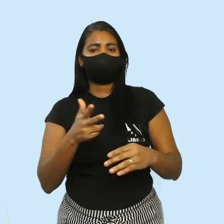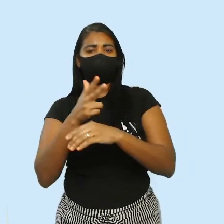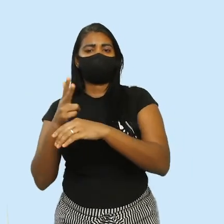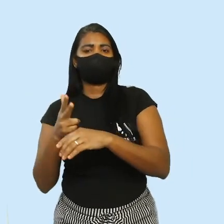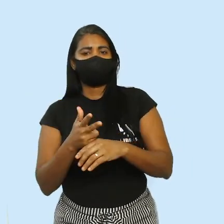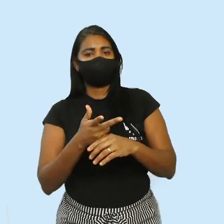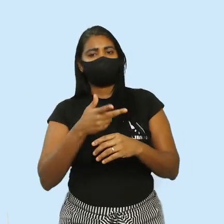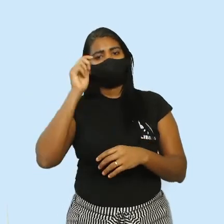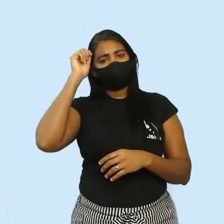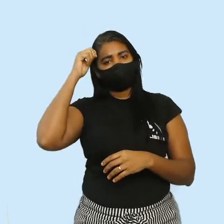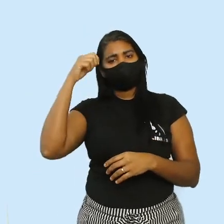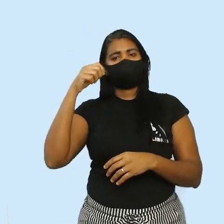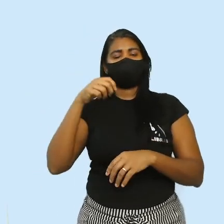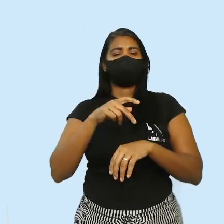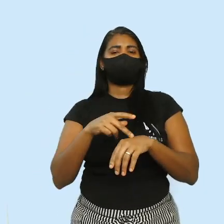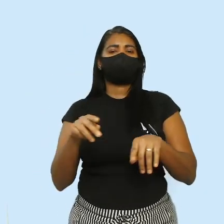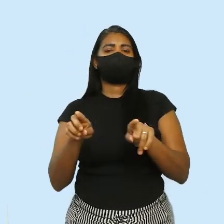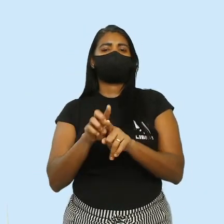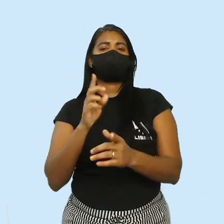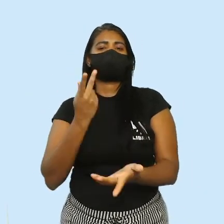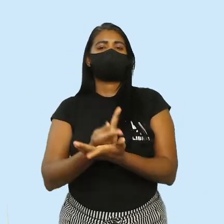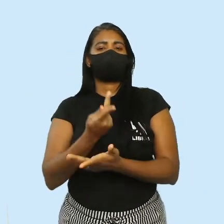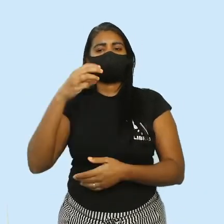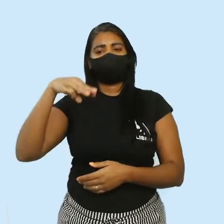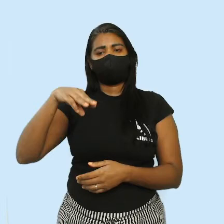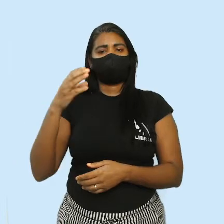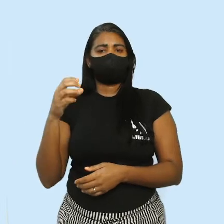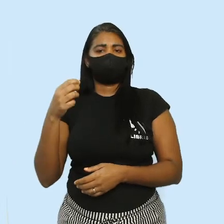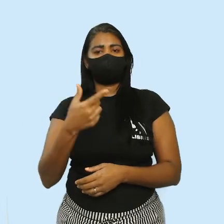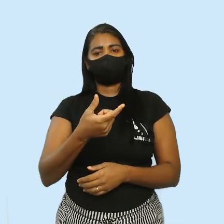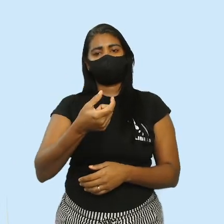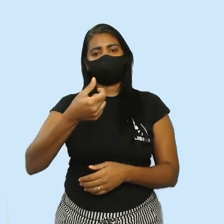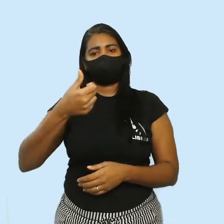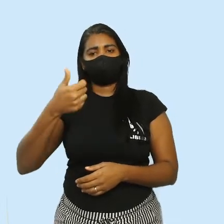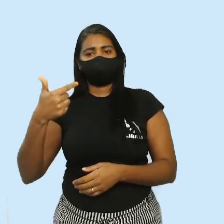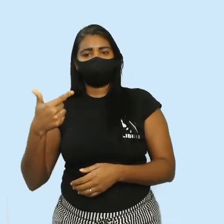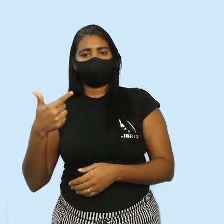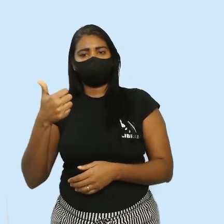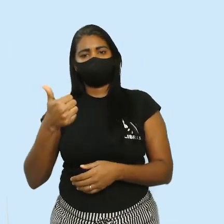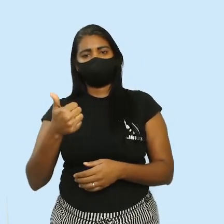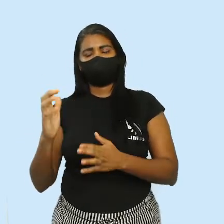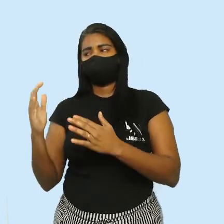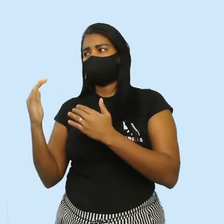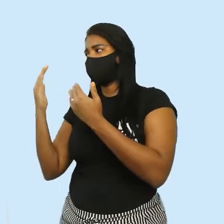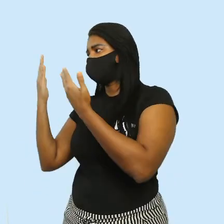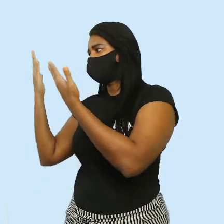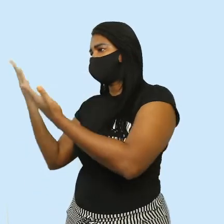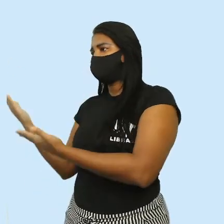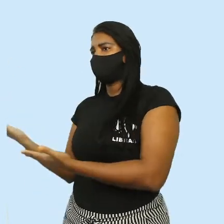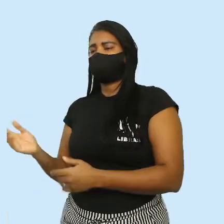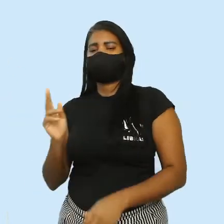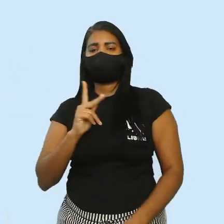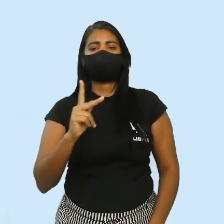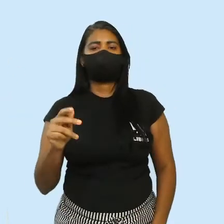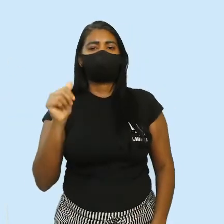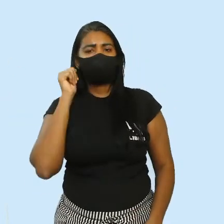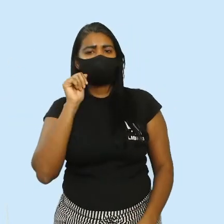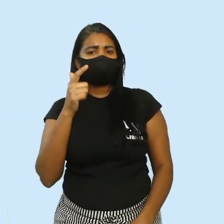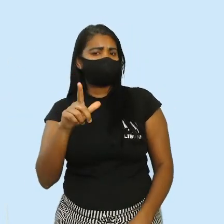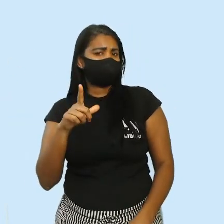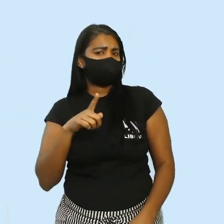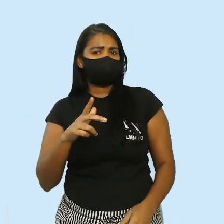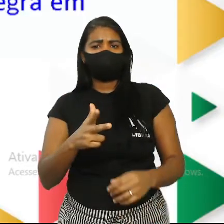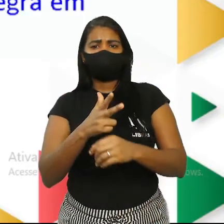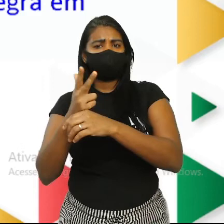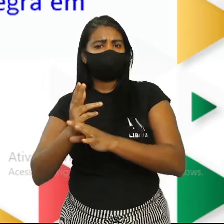anteriormente. Esse espetáculo foi realizado em março de 2021. Então, vejam aí a imagem. E aí, professora, eles não estão no estúdio,